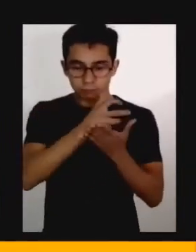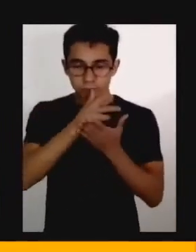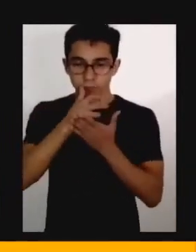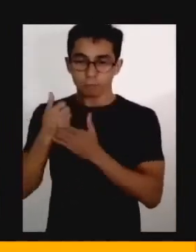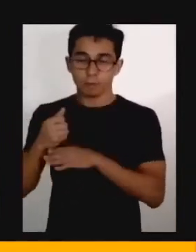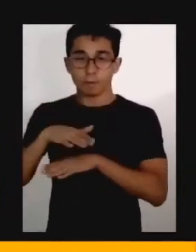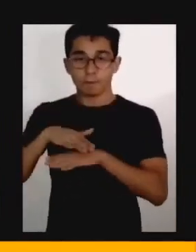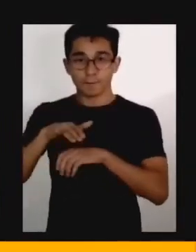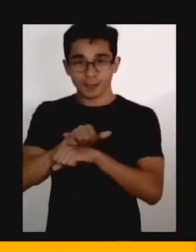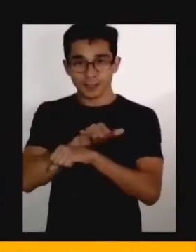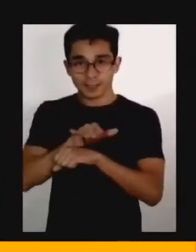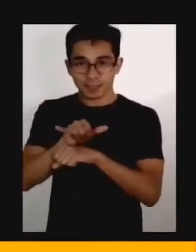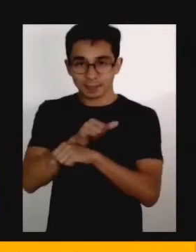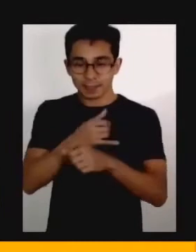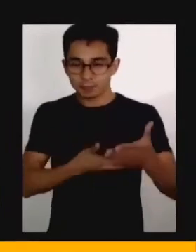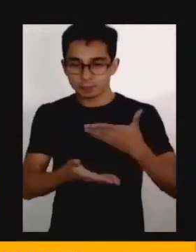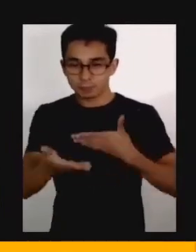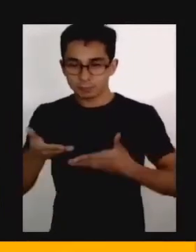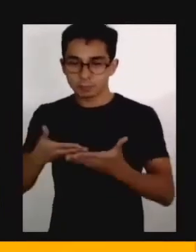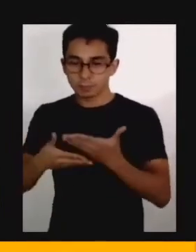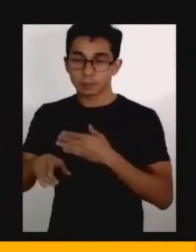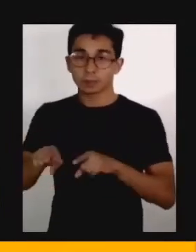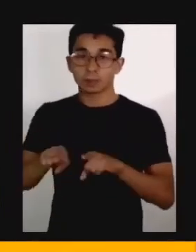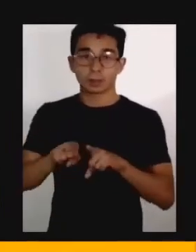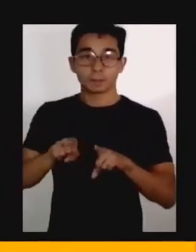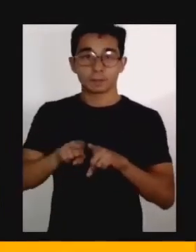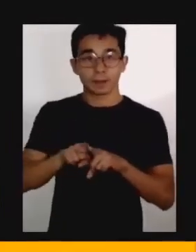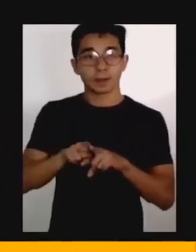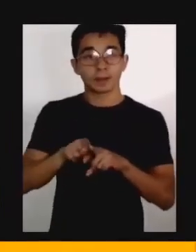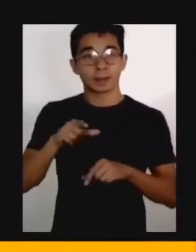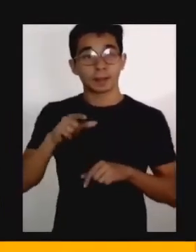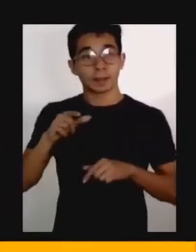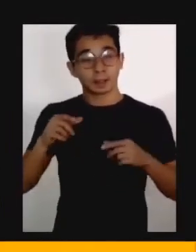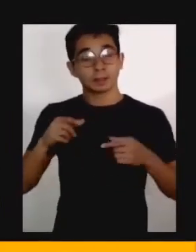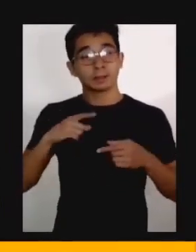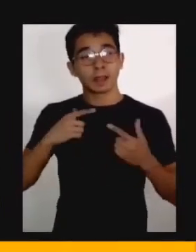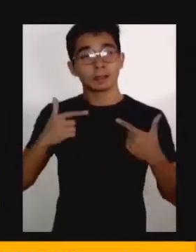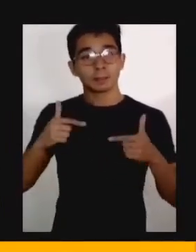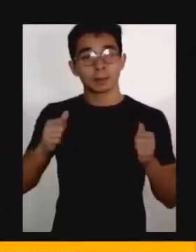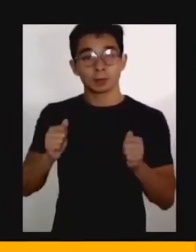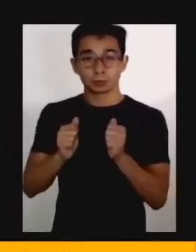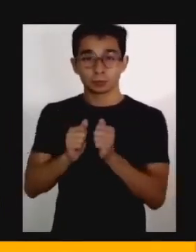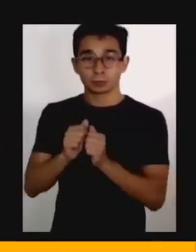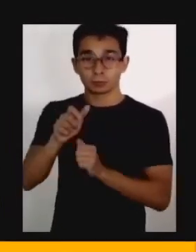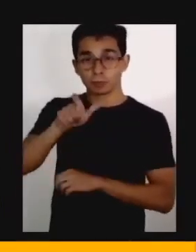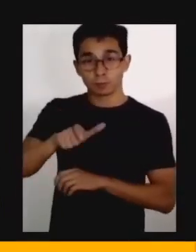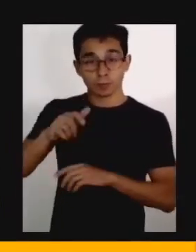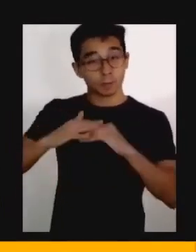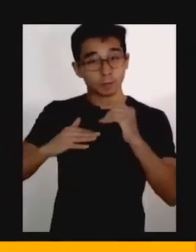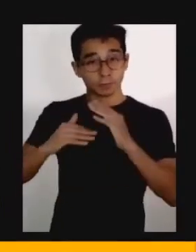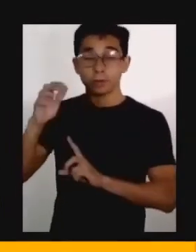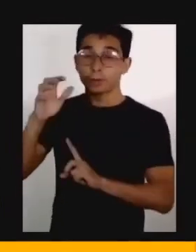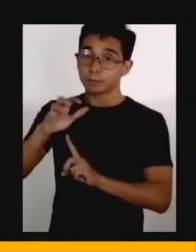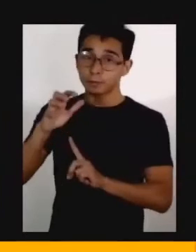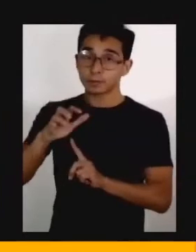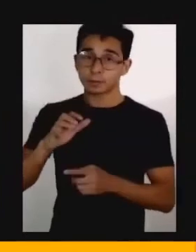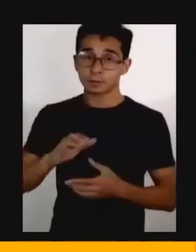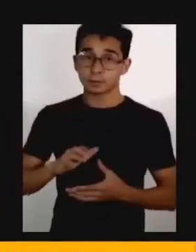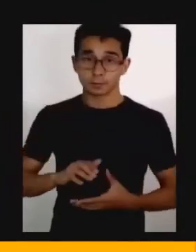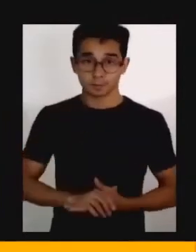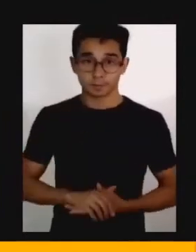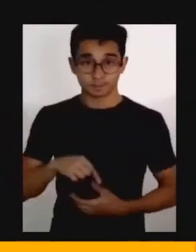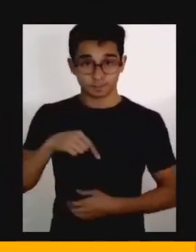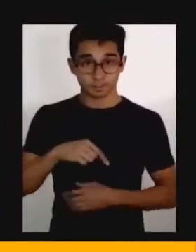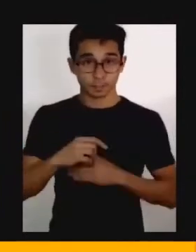estratégia de trabalho com influenciadores orgânicos. Aqui na Samsung, nós costumamos muito trabalhar